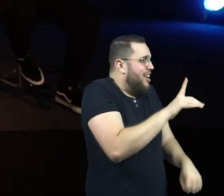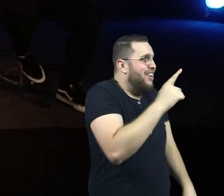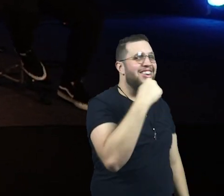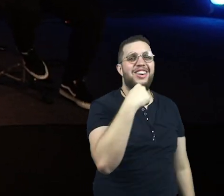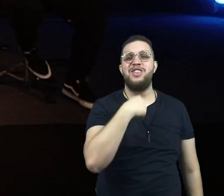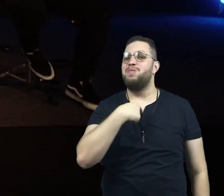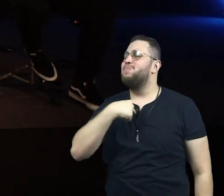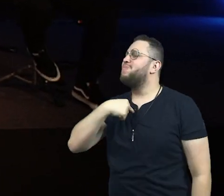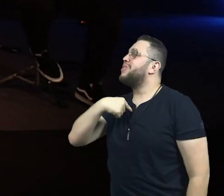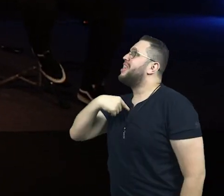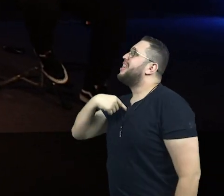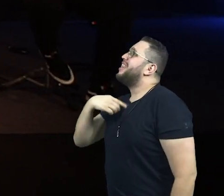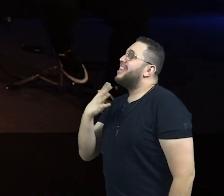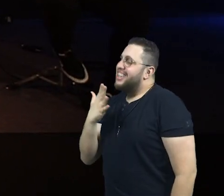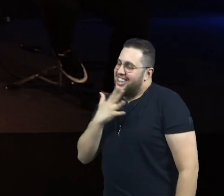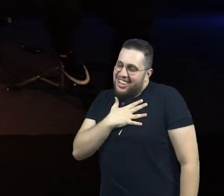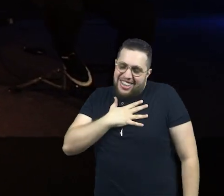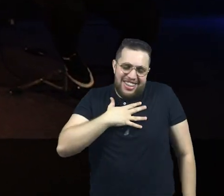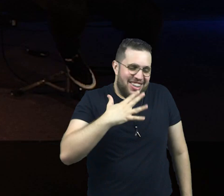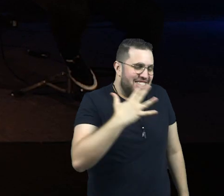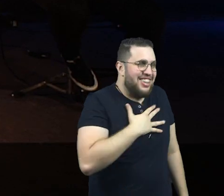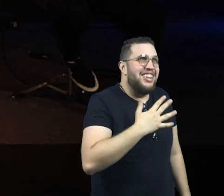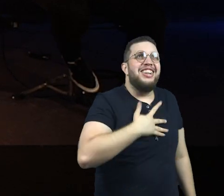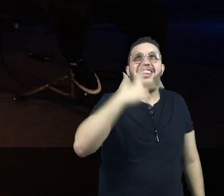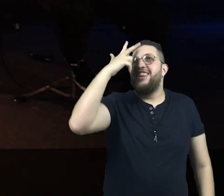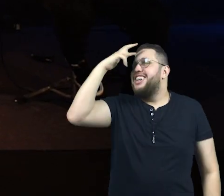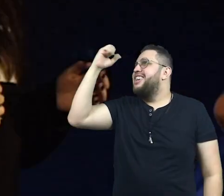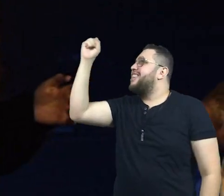sentir o teu toque,